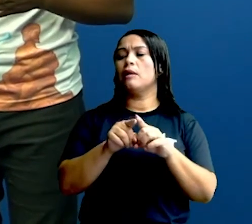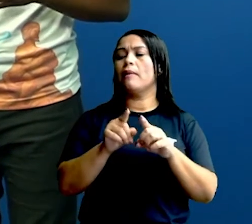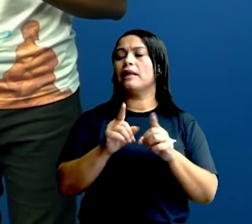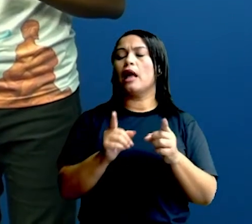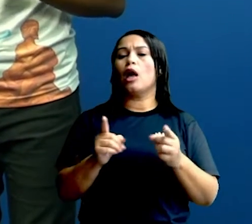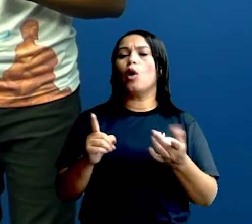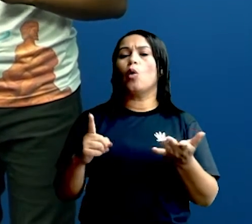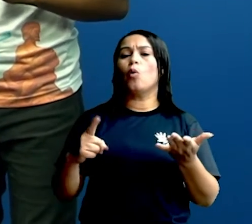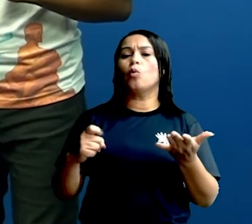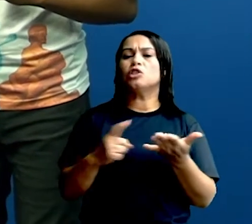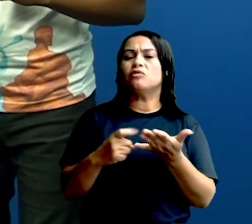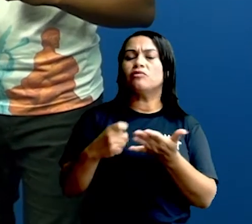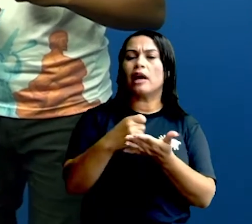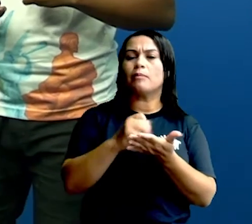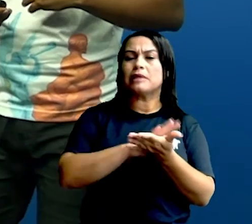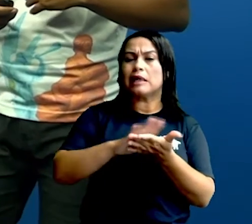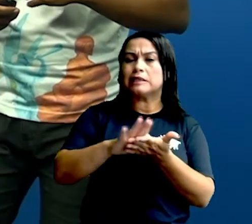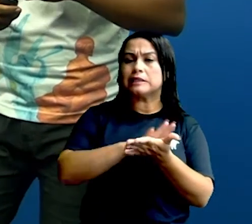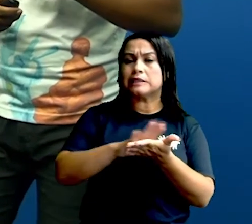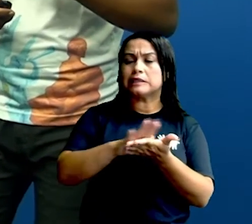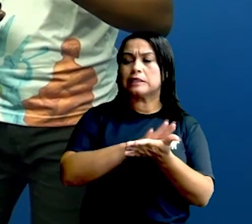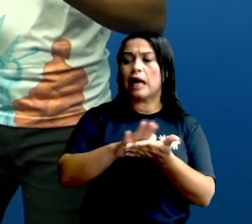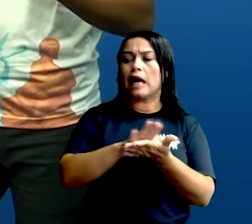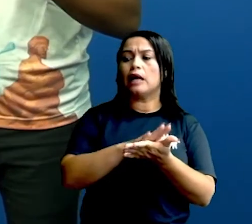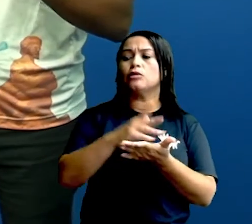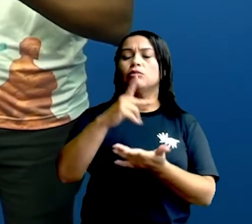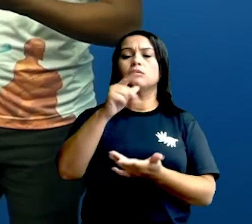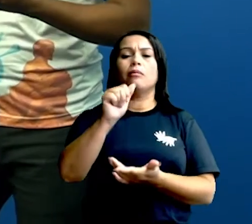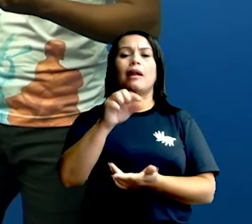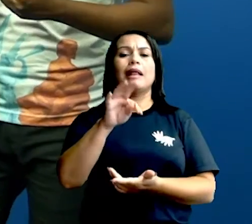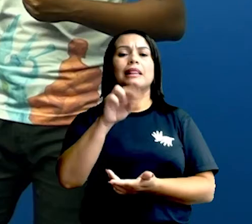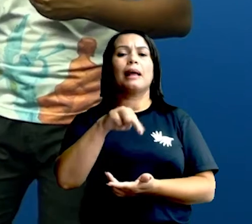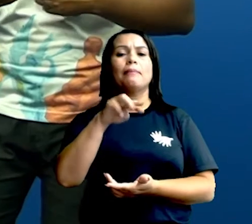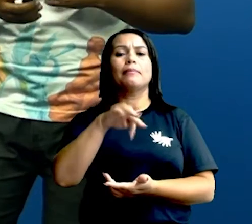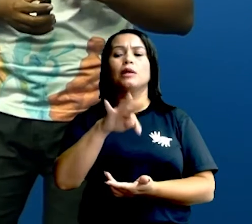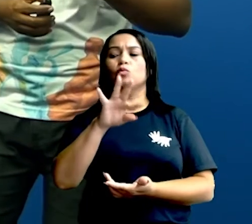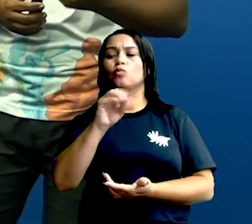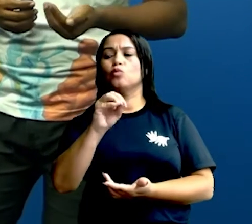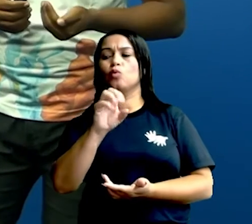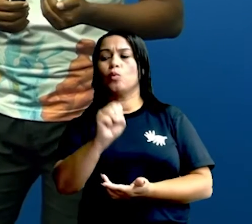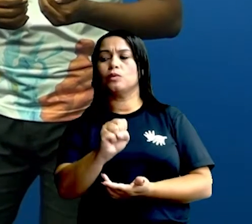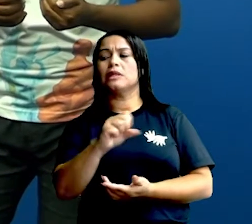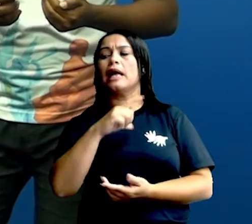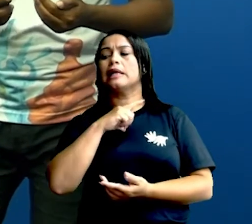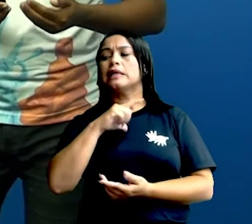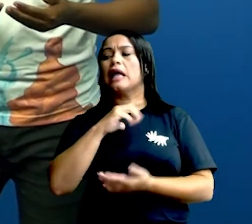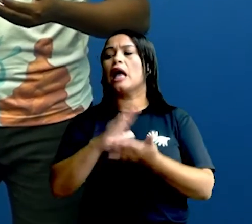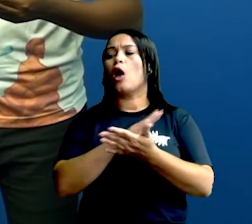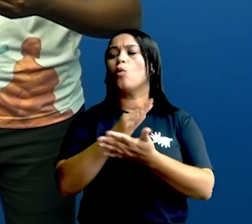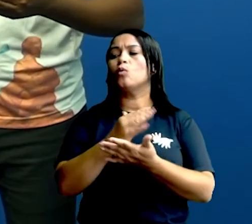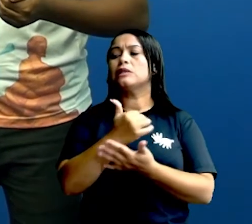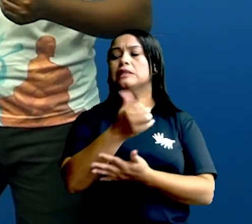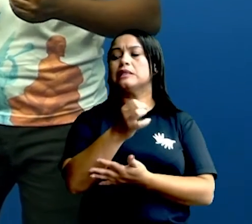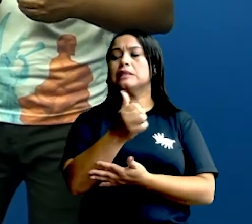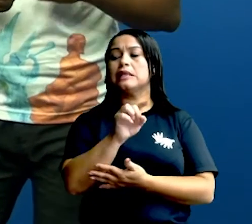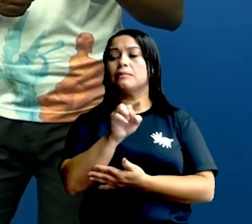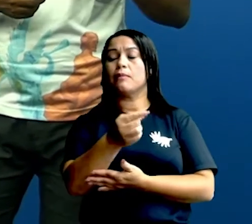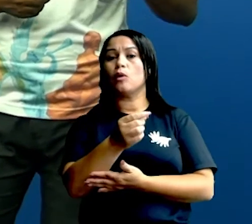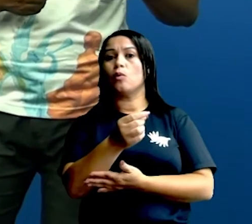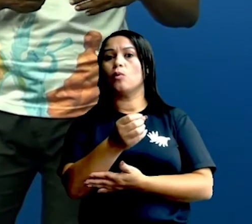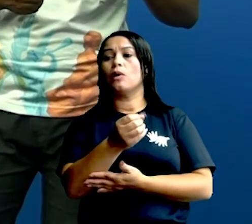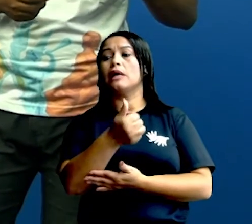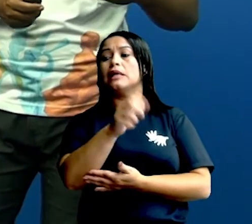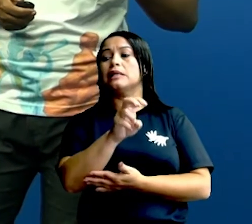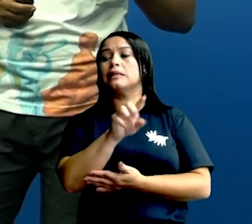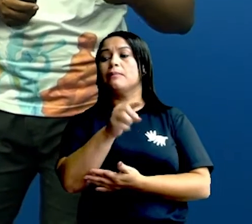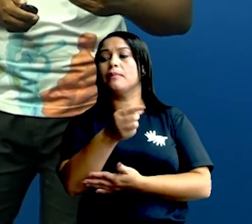achatados, os platelmintos, que possuem mais de 16 mil espécies, são animais de vida livre e são um grande problema